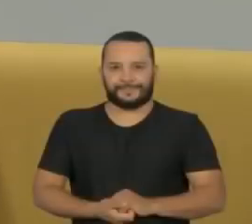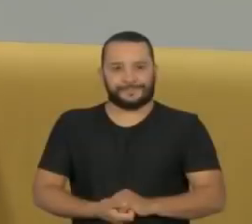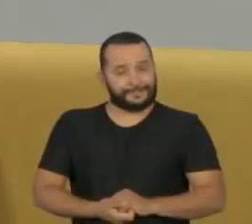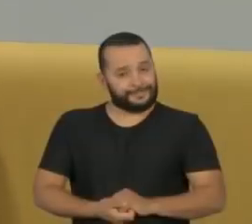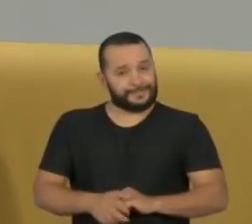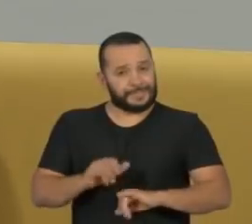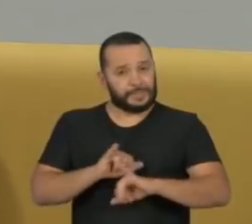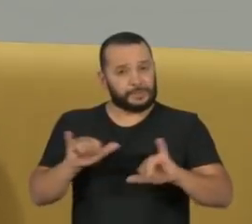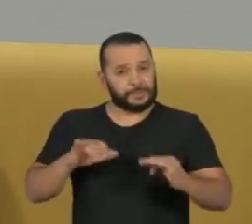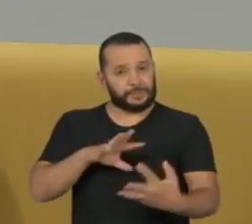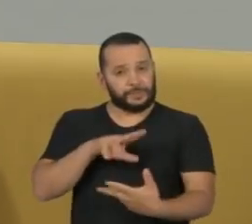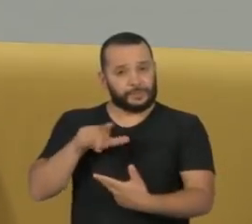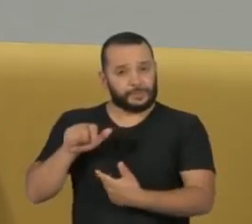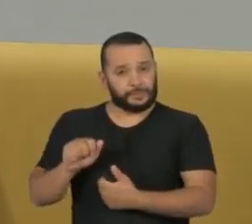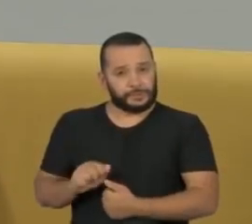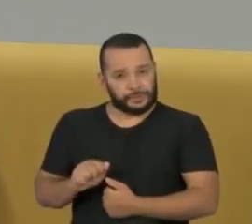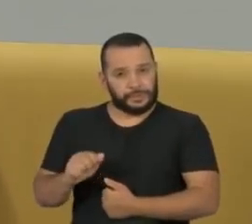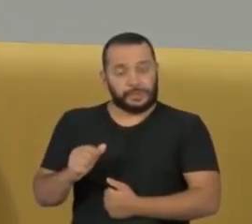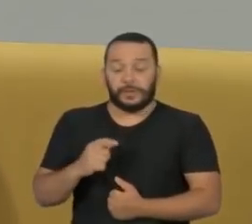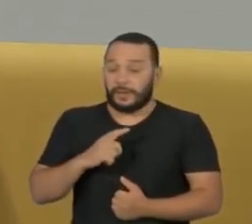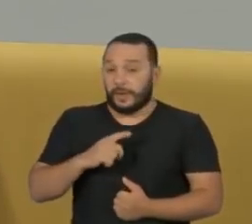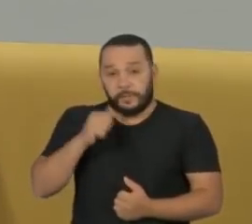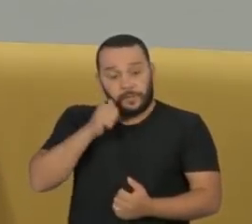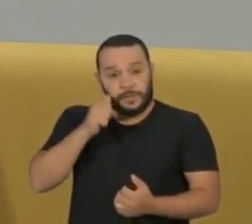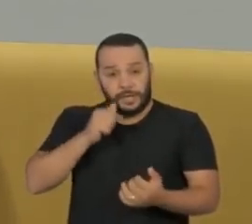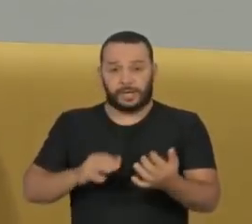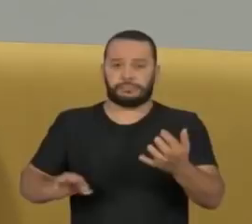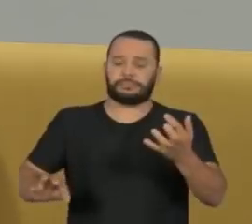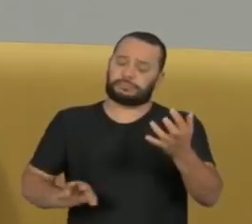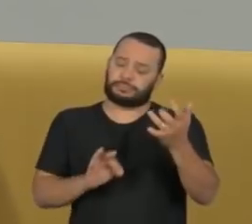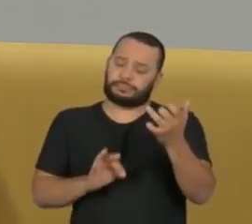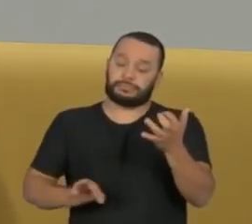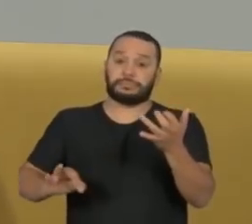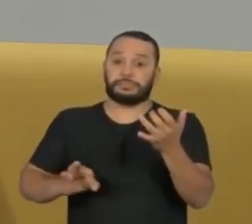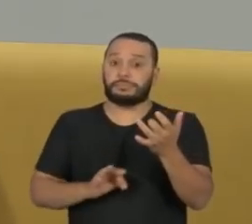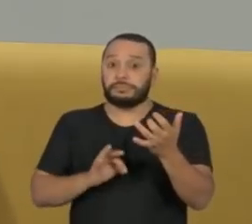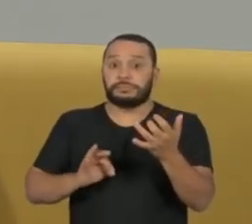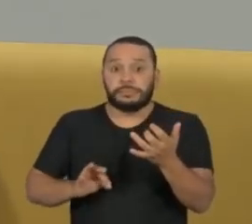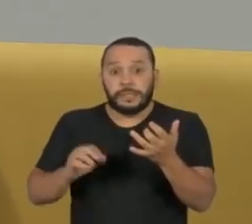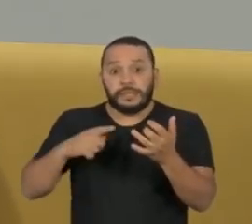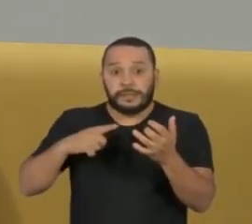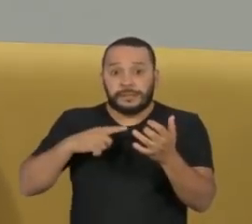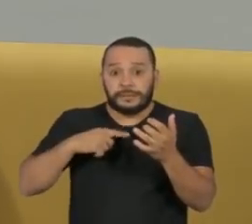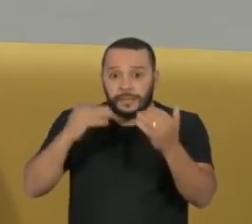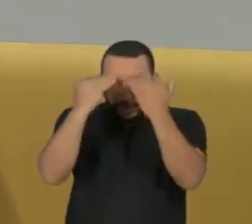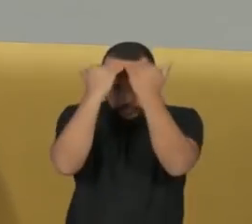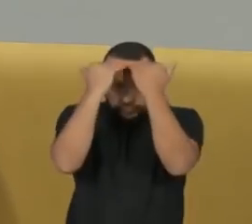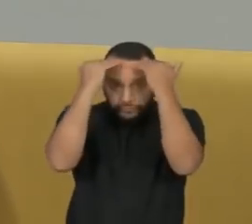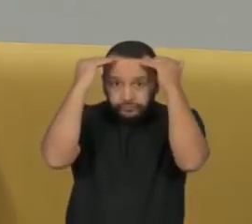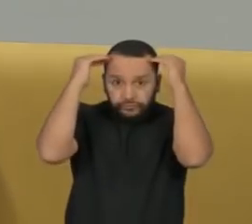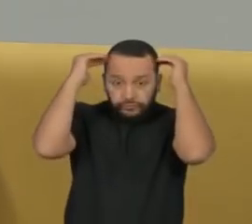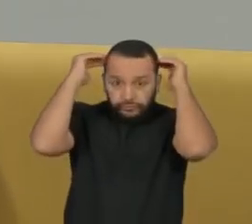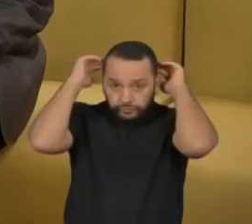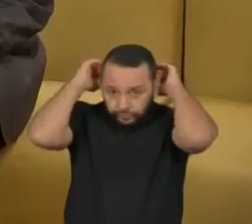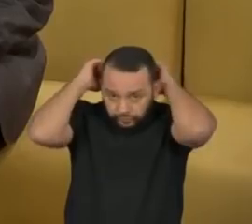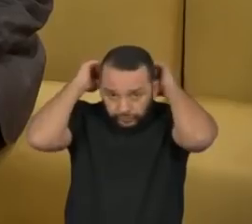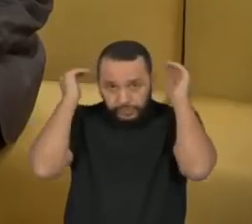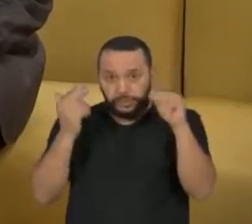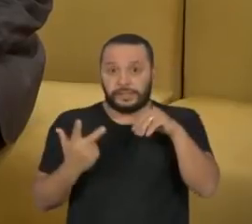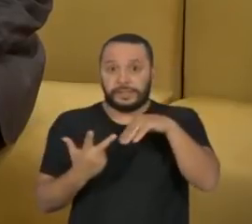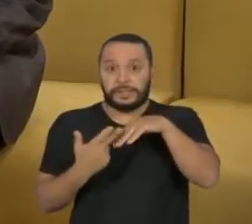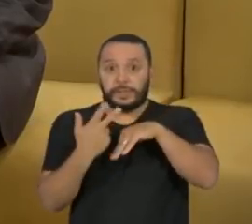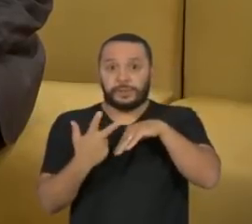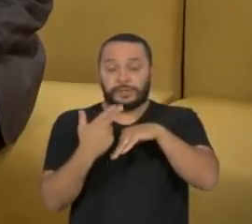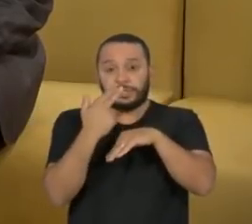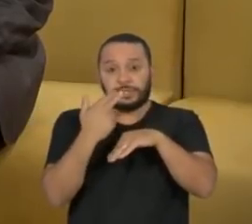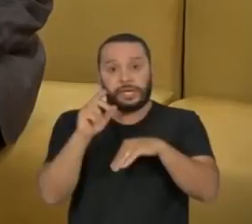Nas notícias internacionais, violinista toca o seu instrumento enquanto tem o cérebro operado num hospital britânico. E